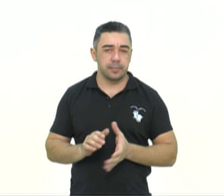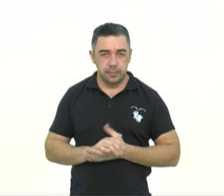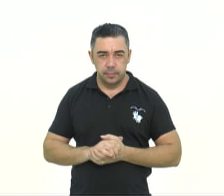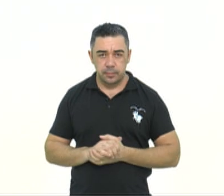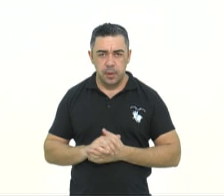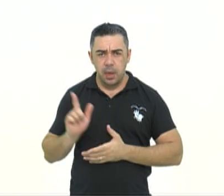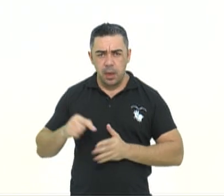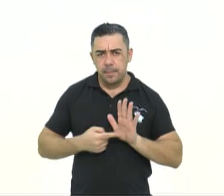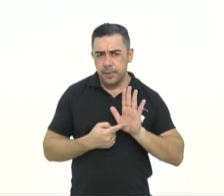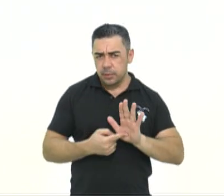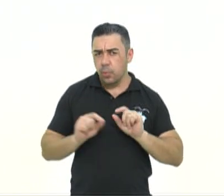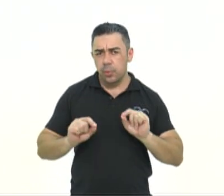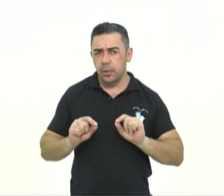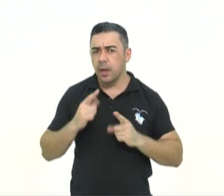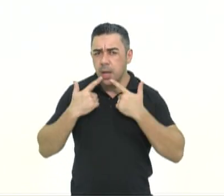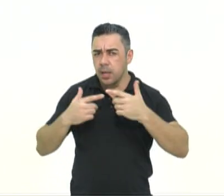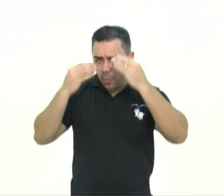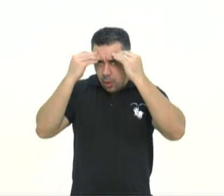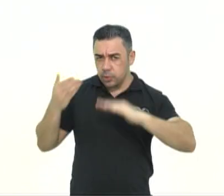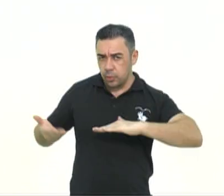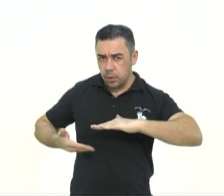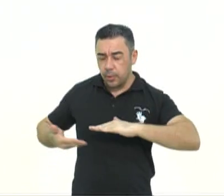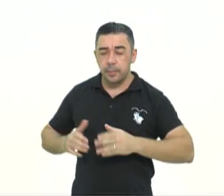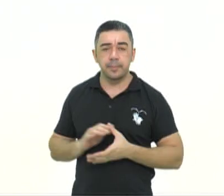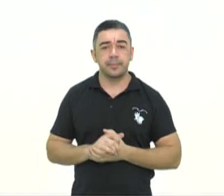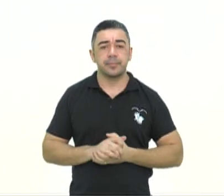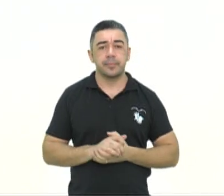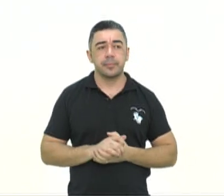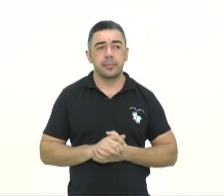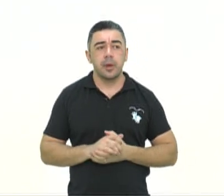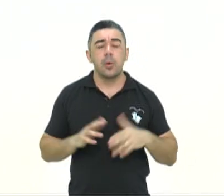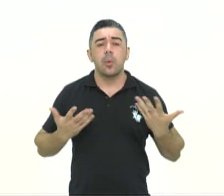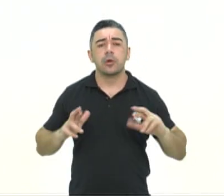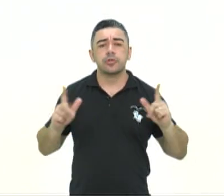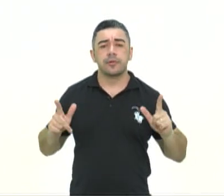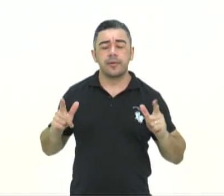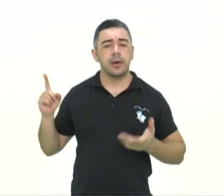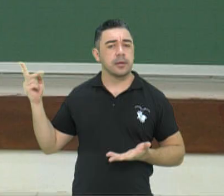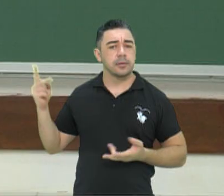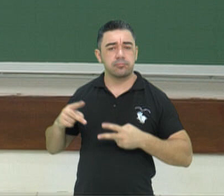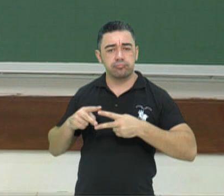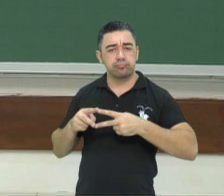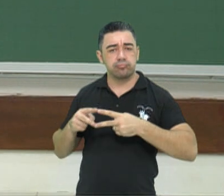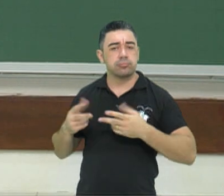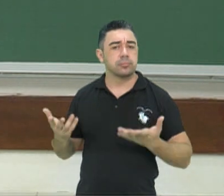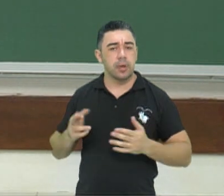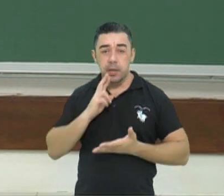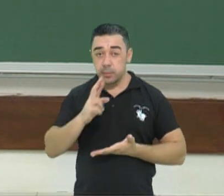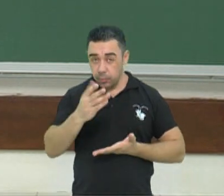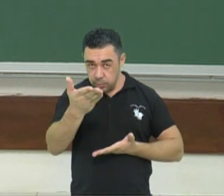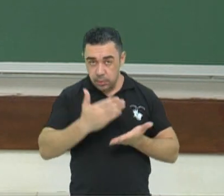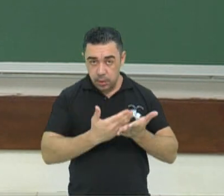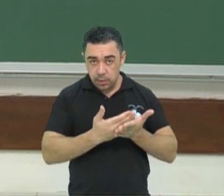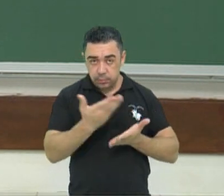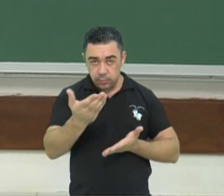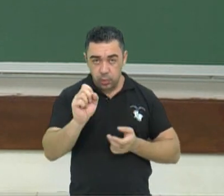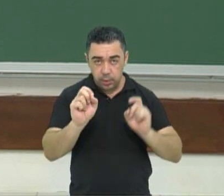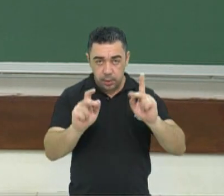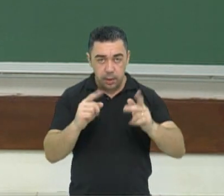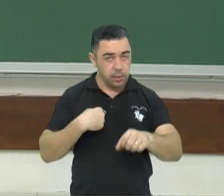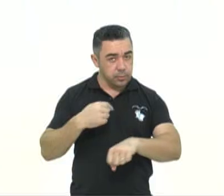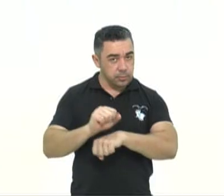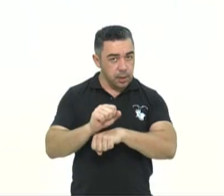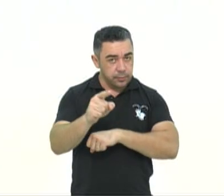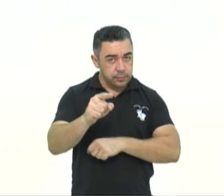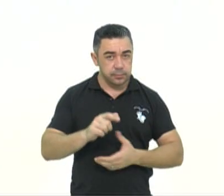A performance é baseada em quais linguagens contemporâneas? Já falamos. Qual a diferença entre performance e happening? Responde no teu caderno, ok? Eu fico